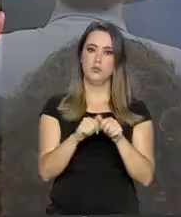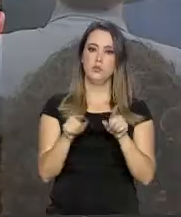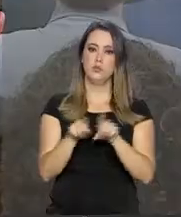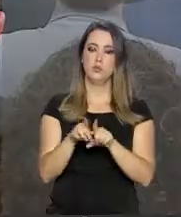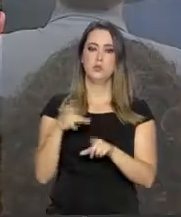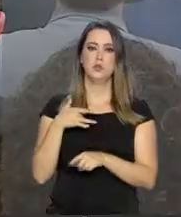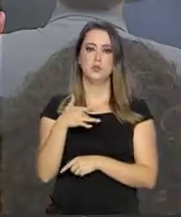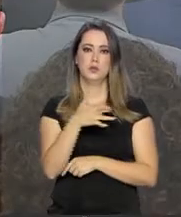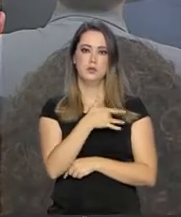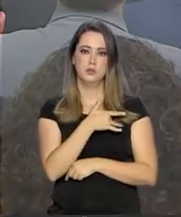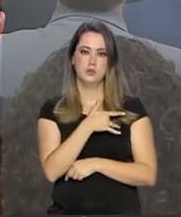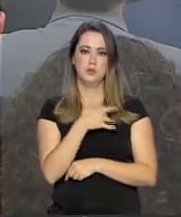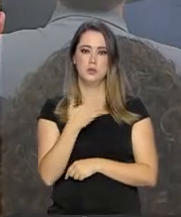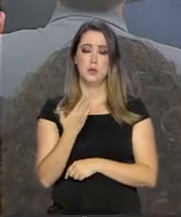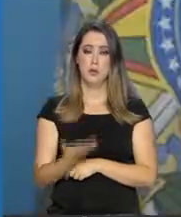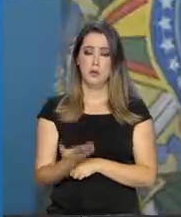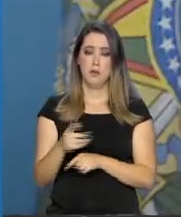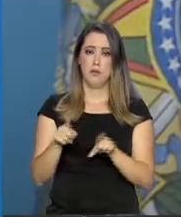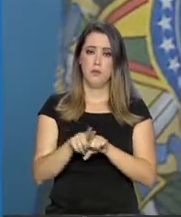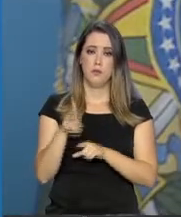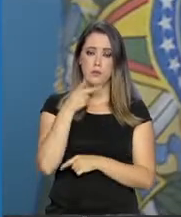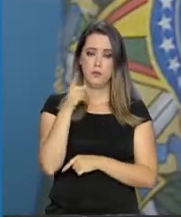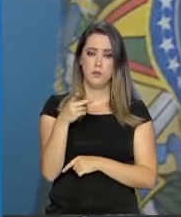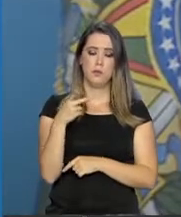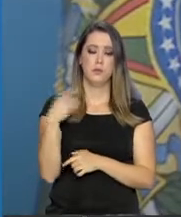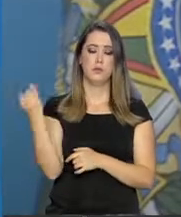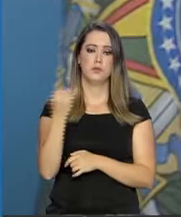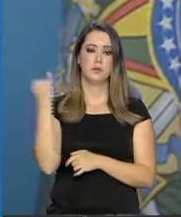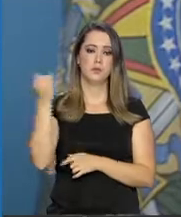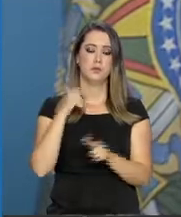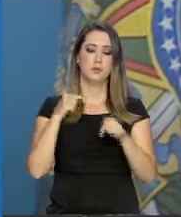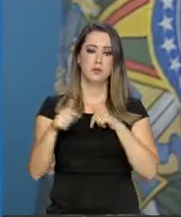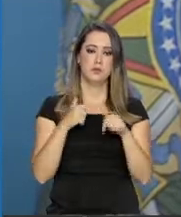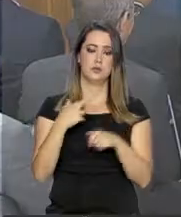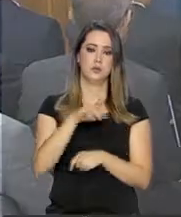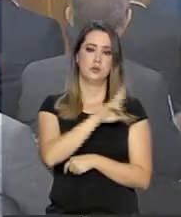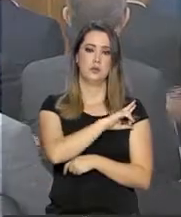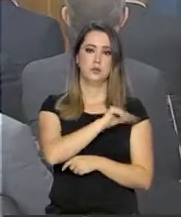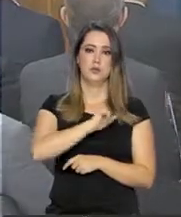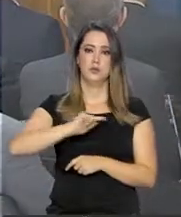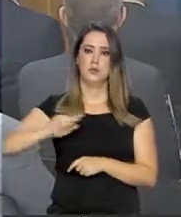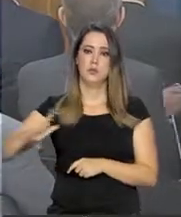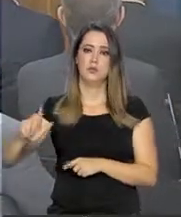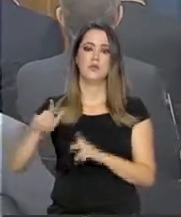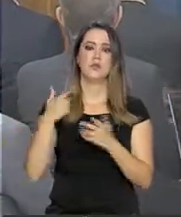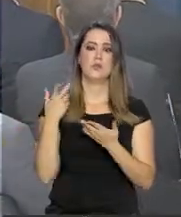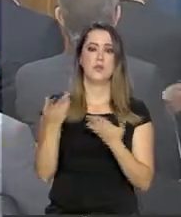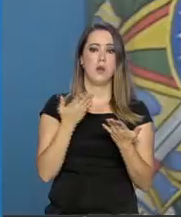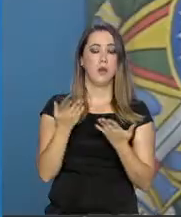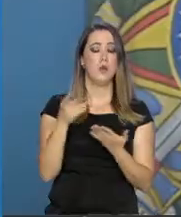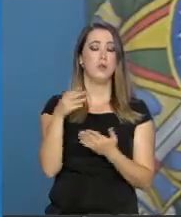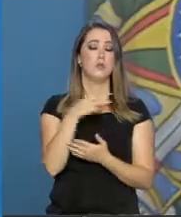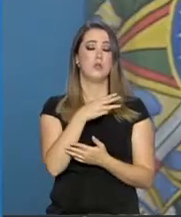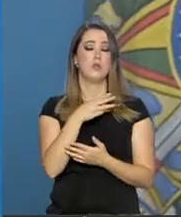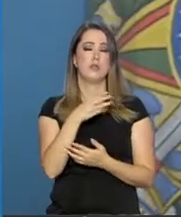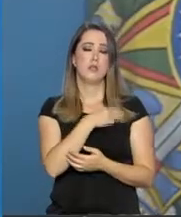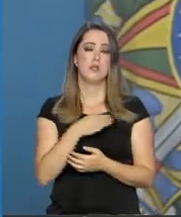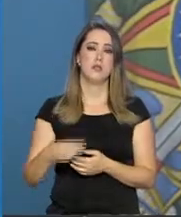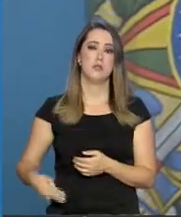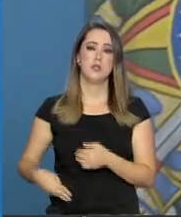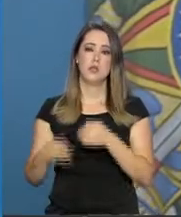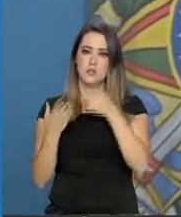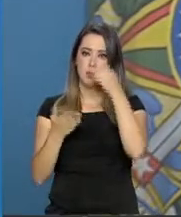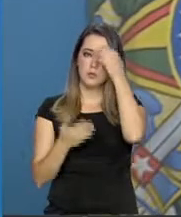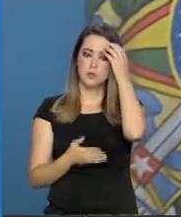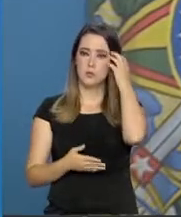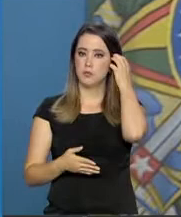saúde ricardo barros ele destacou o trabalho com responsabilidade fiscal desses ministros responsável do fiscal é